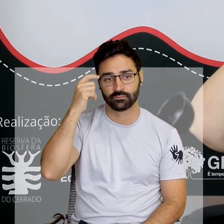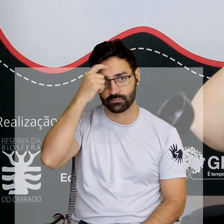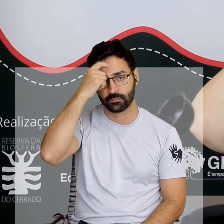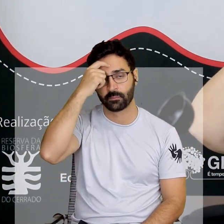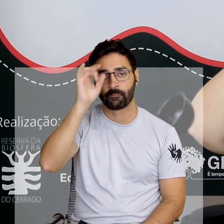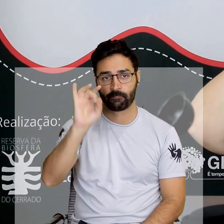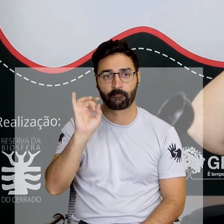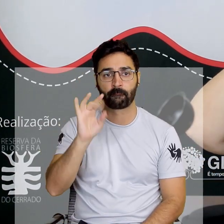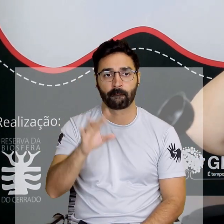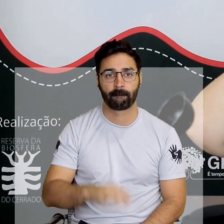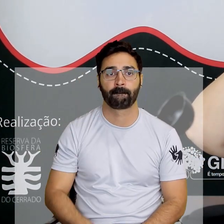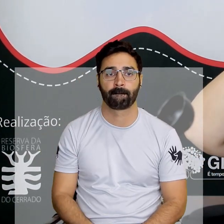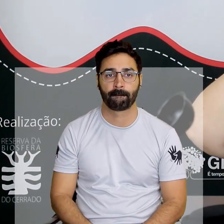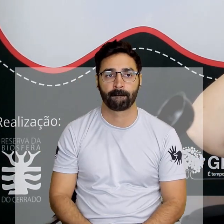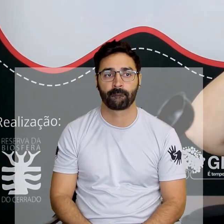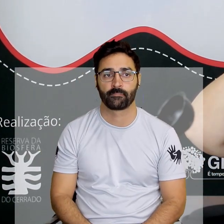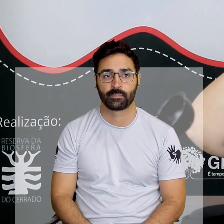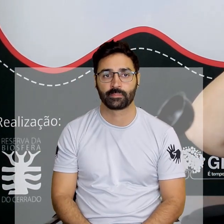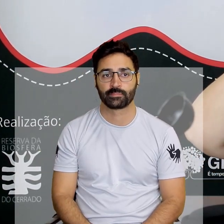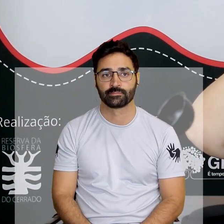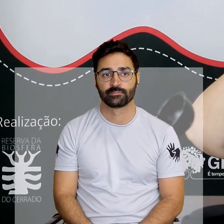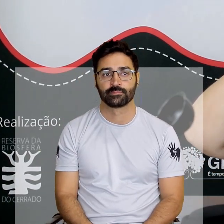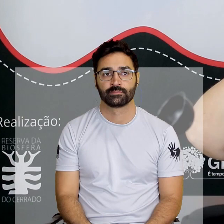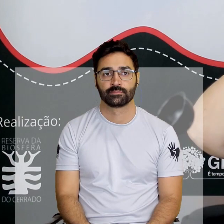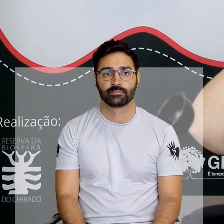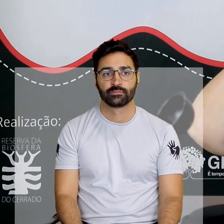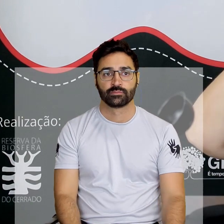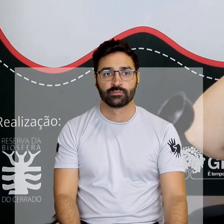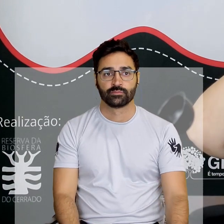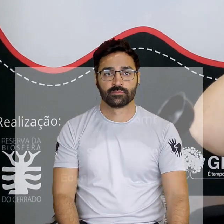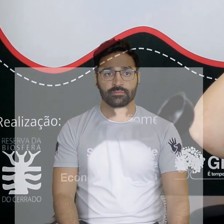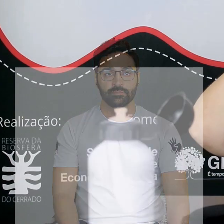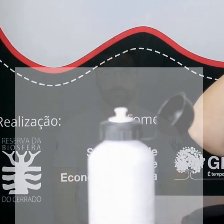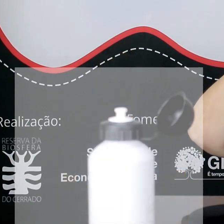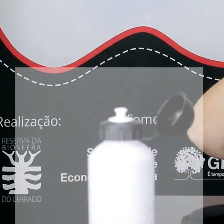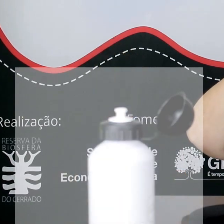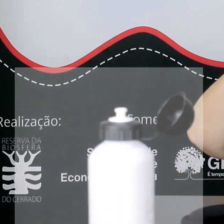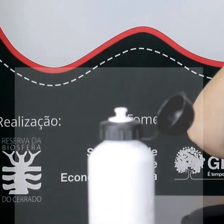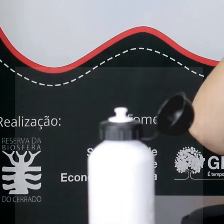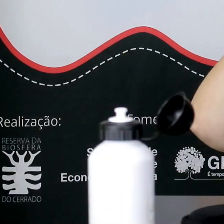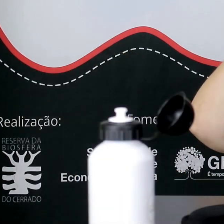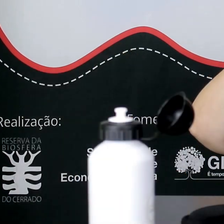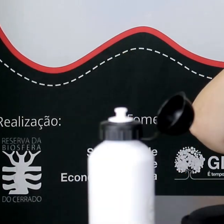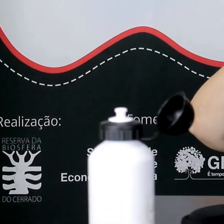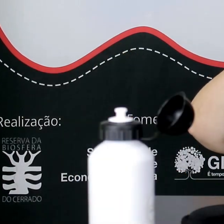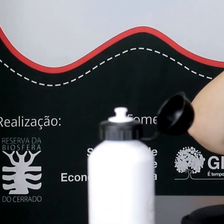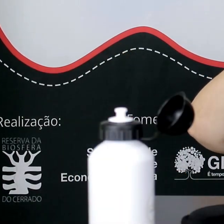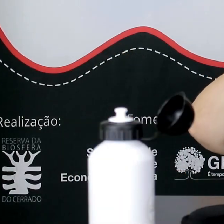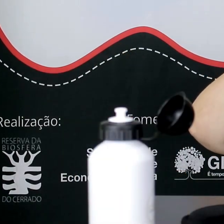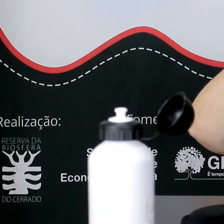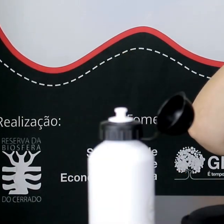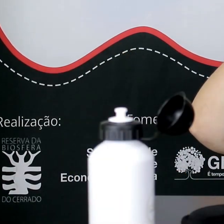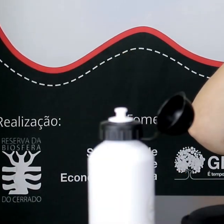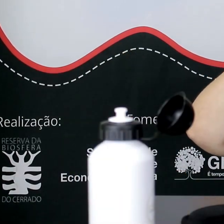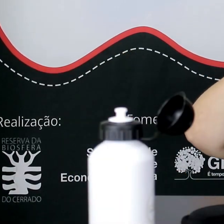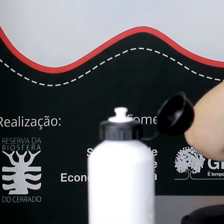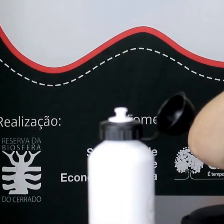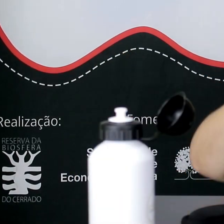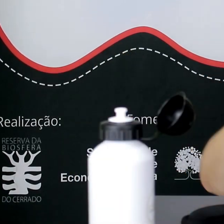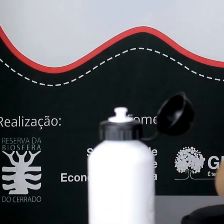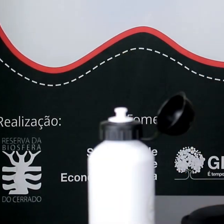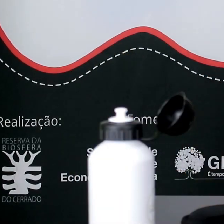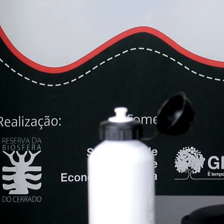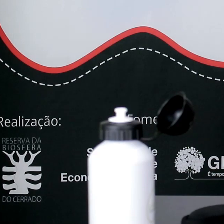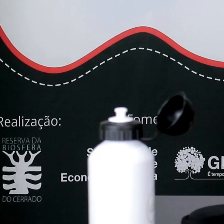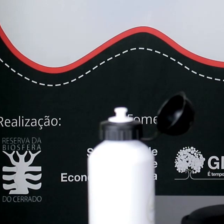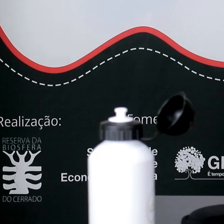Que a dor de cabeça ela é uma dor que lateja, né? Ela não fica, ela fica latejando. Então a gente faz. Que aí significa que a cabeça